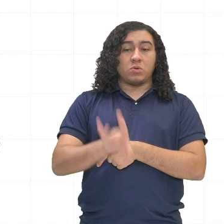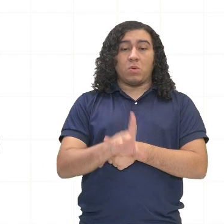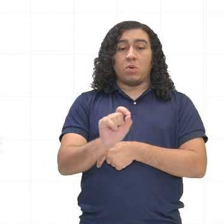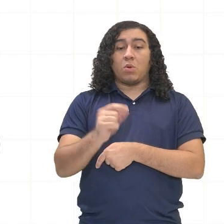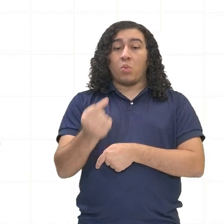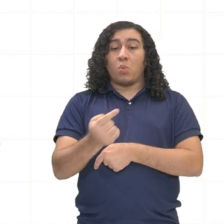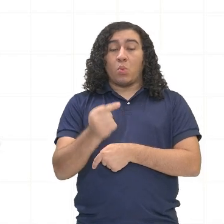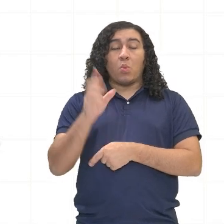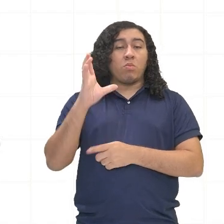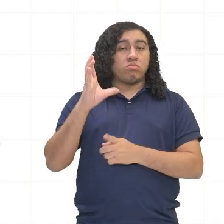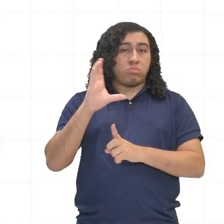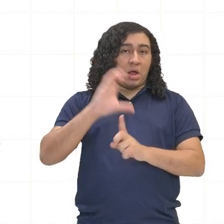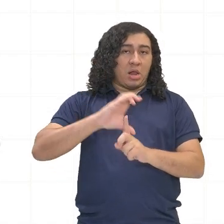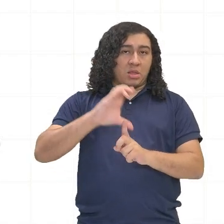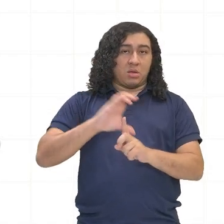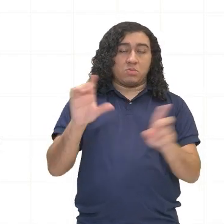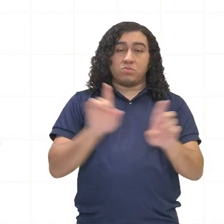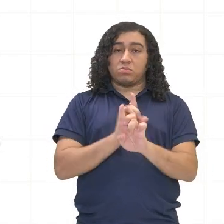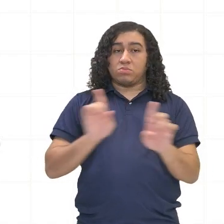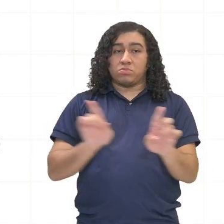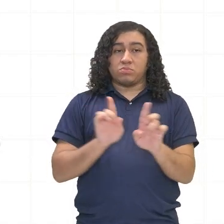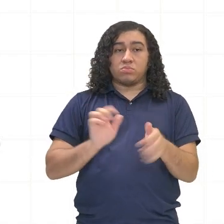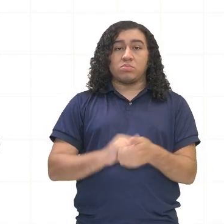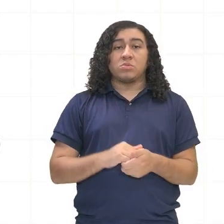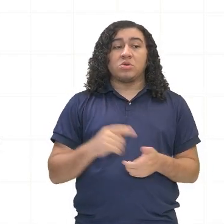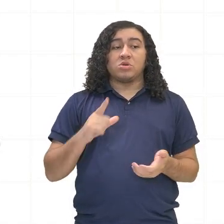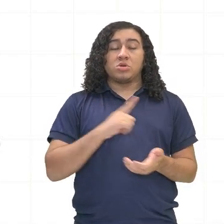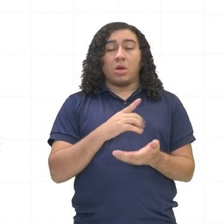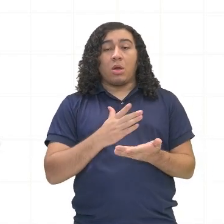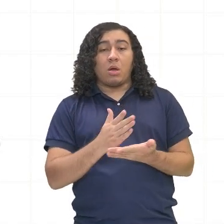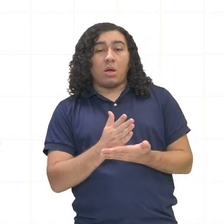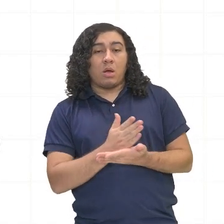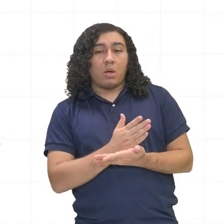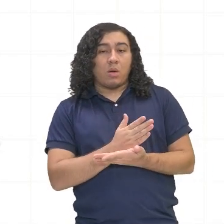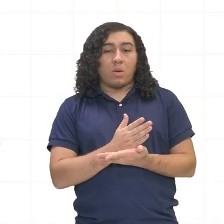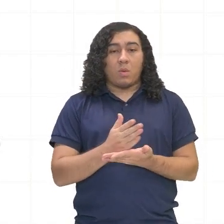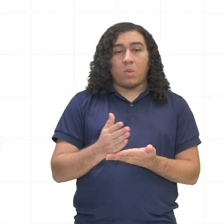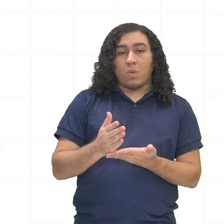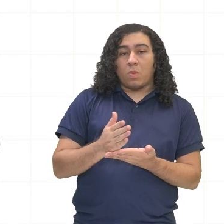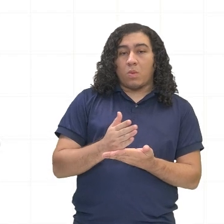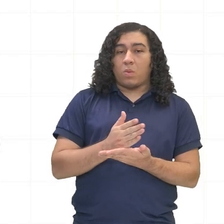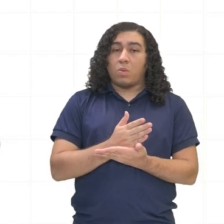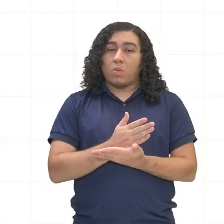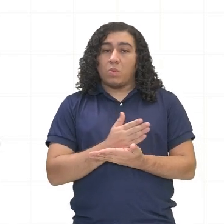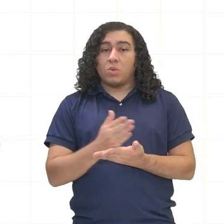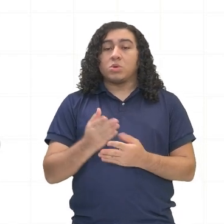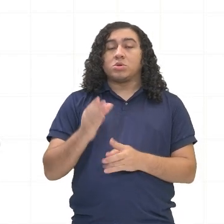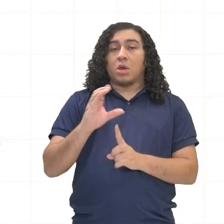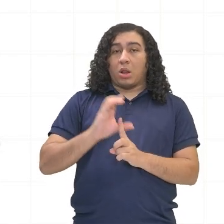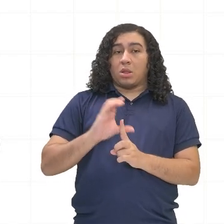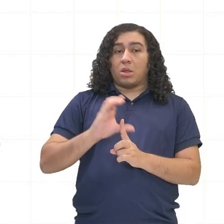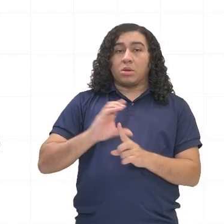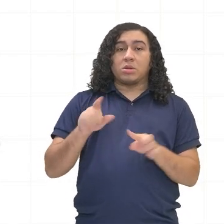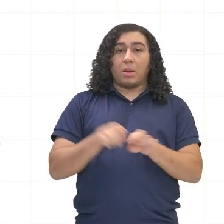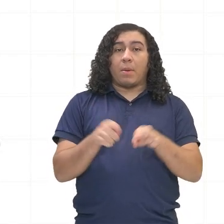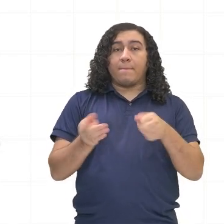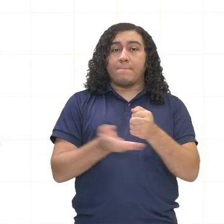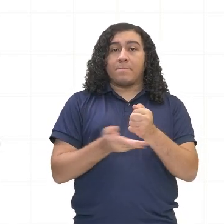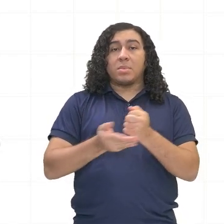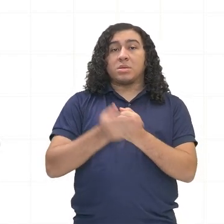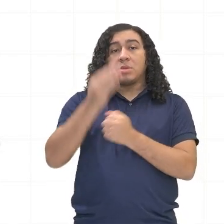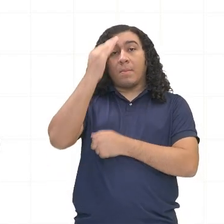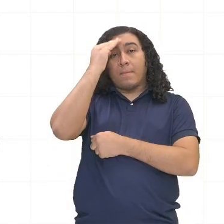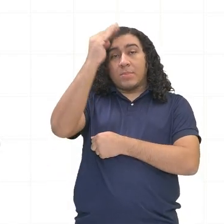calendário, eles tinham alguns calendários e se baseavam principalmente através do quê?